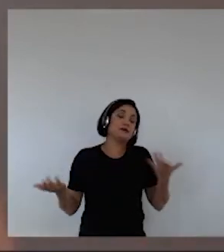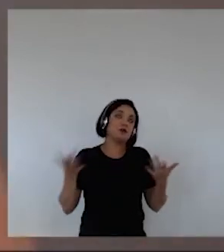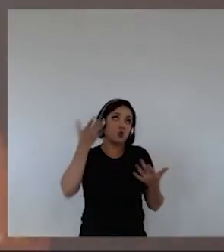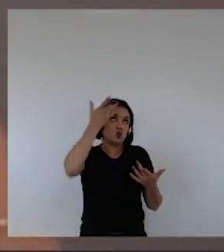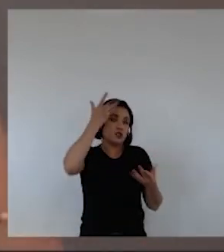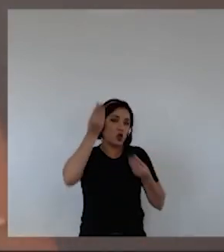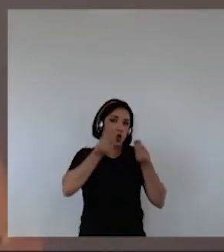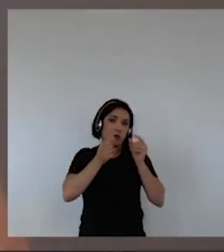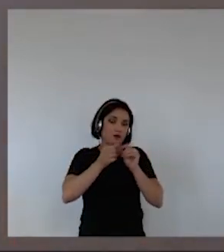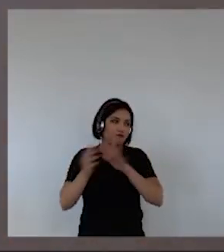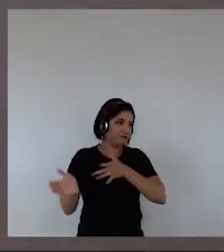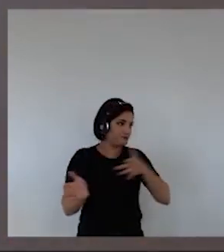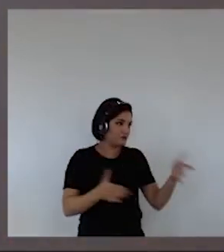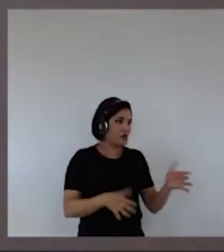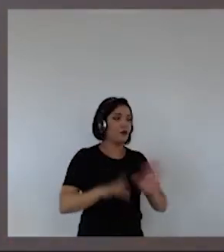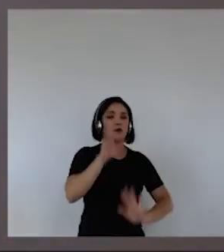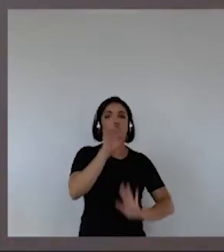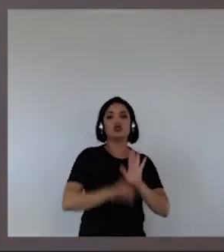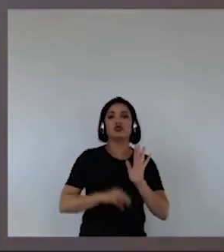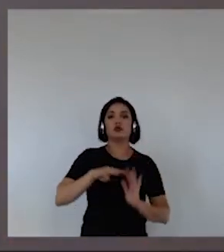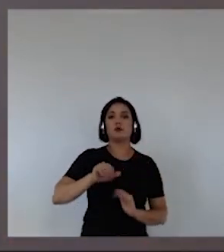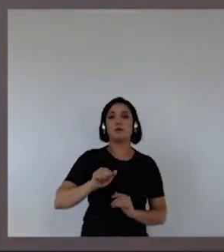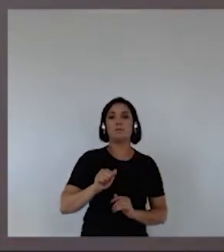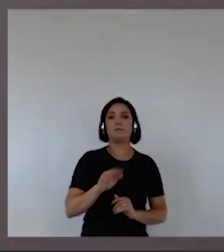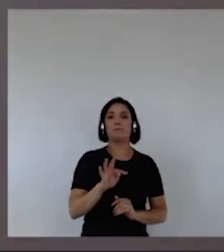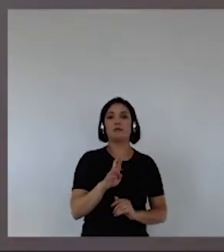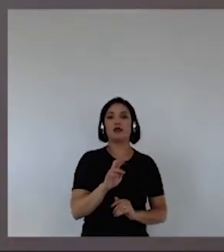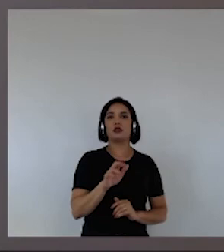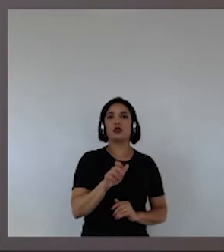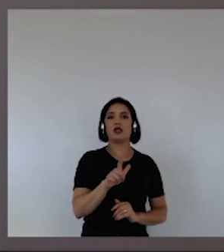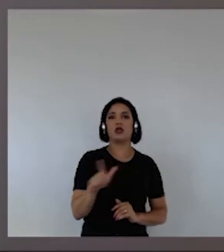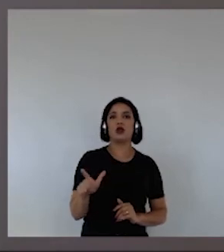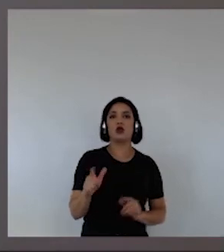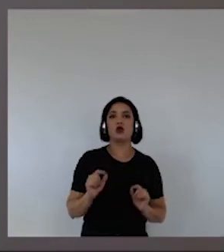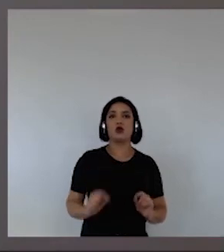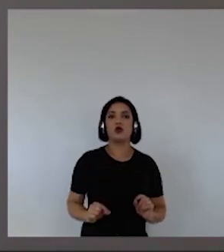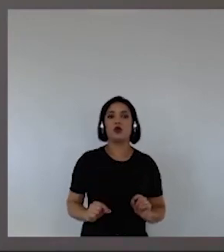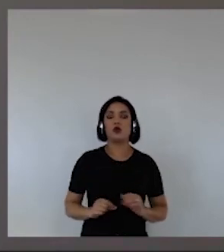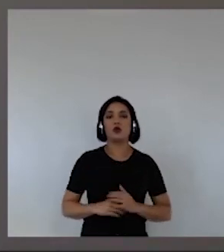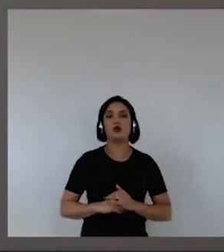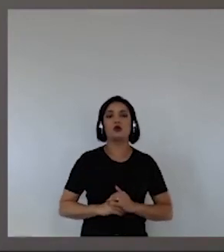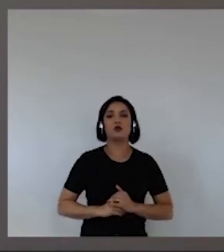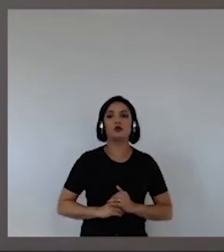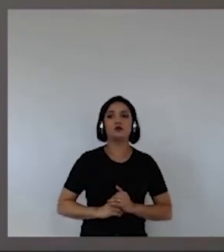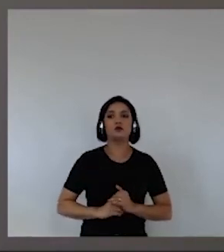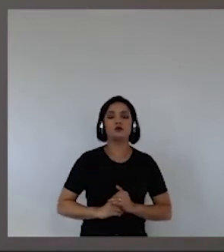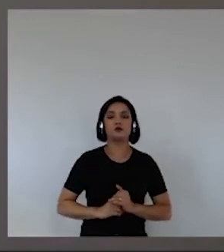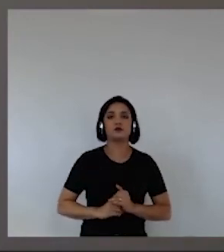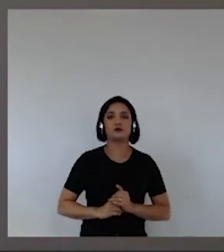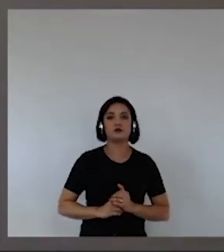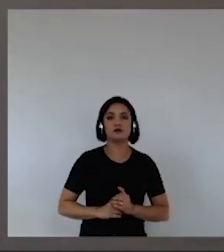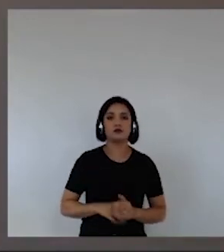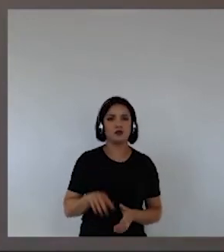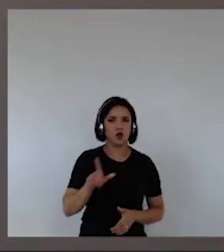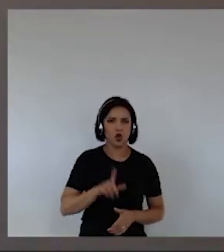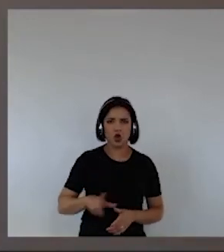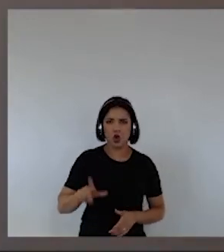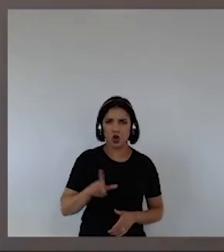em direito material, que a gente precisa correr, eu estou dando uma olhadinha aqui no tempo, falando em direito material, é óbvio